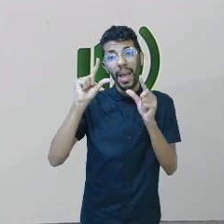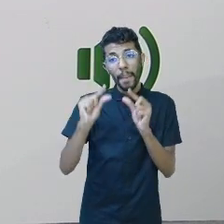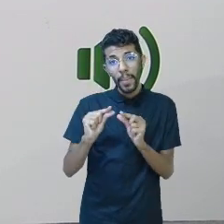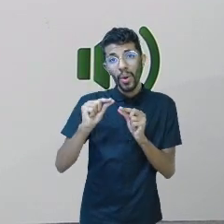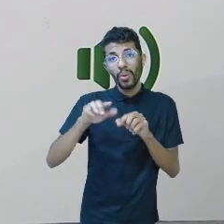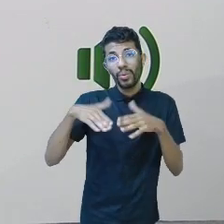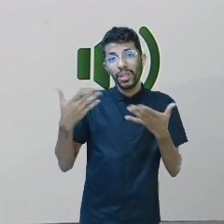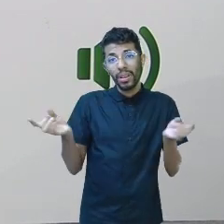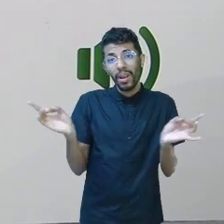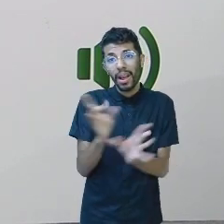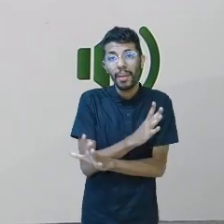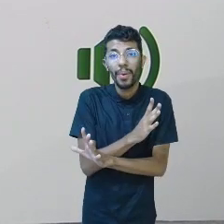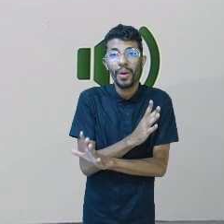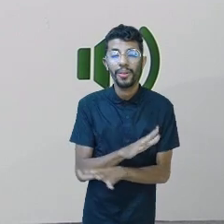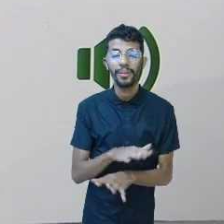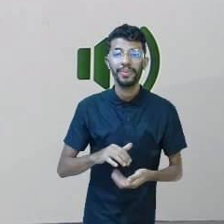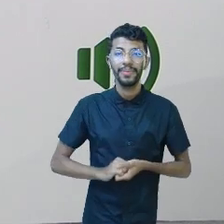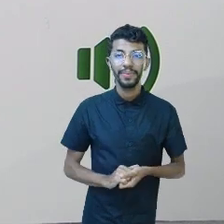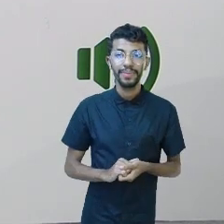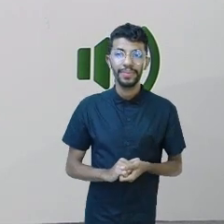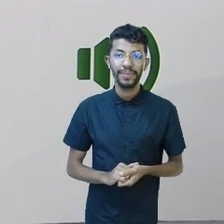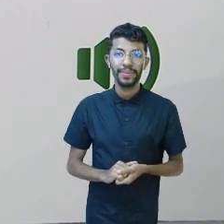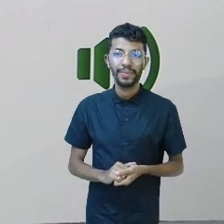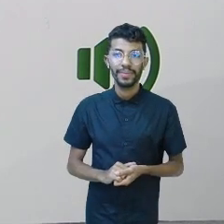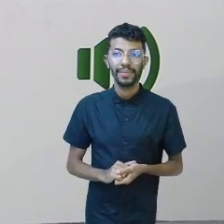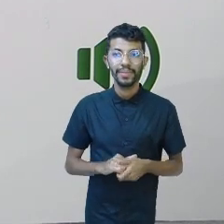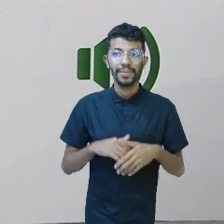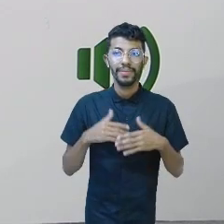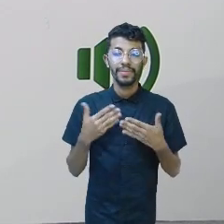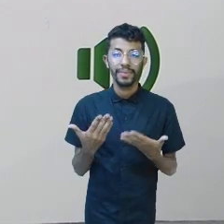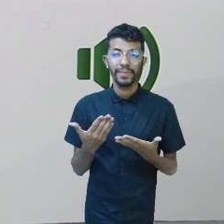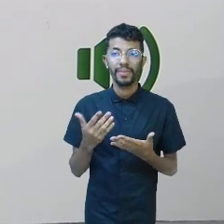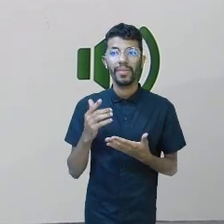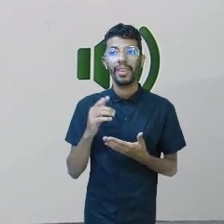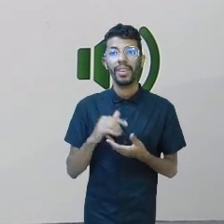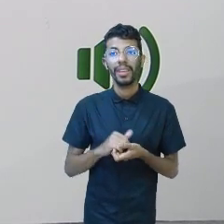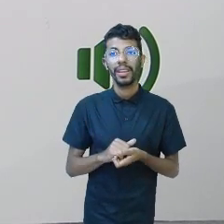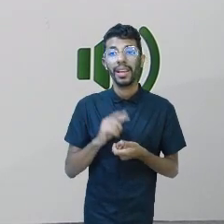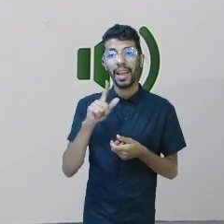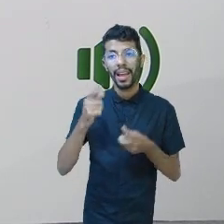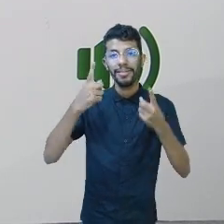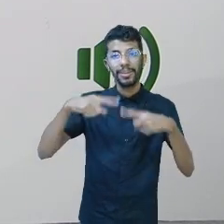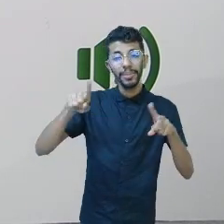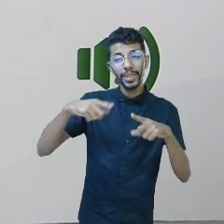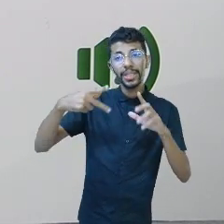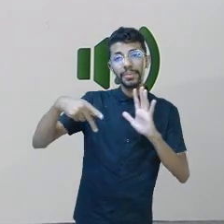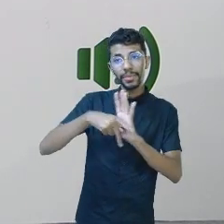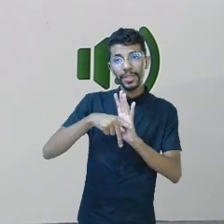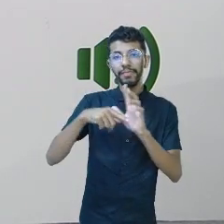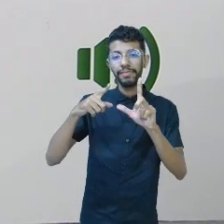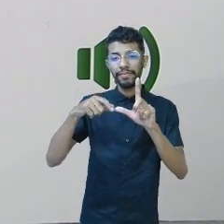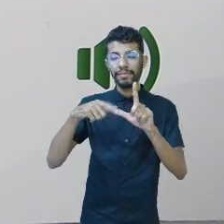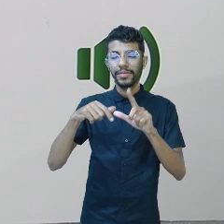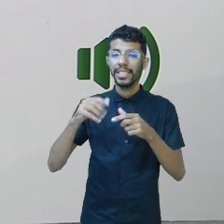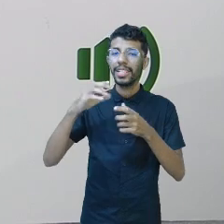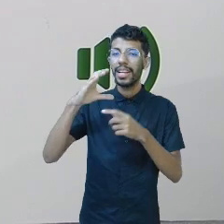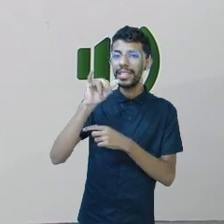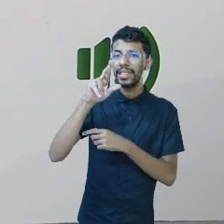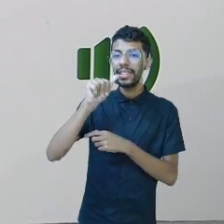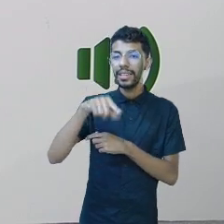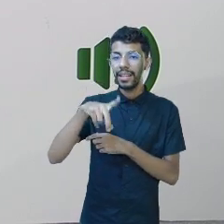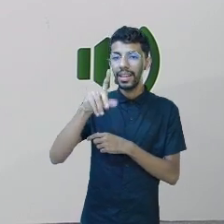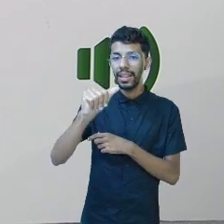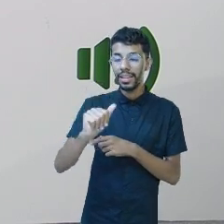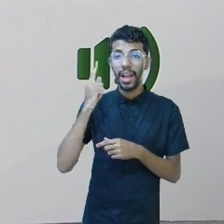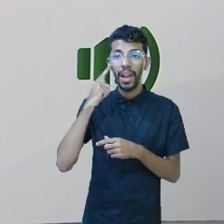e se acabou. Então, essa é uma das músicas de ciranda, né? A maioria das músicas são brincadeiras